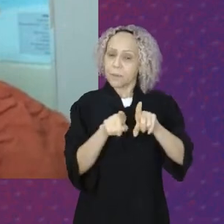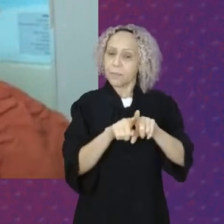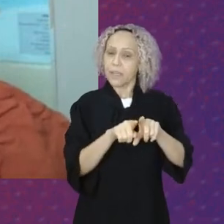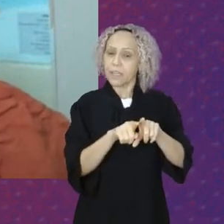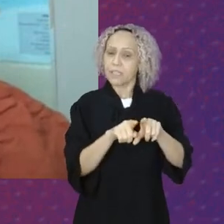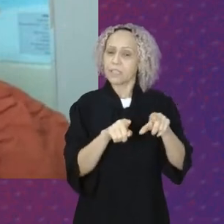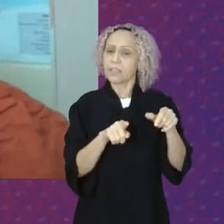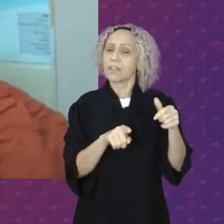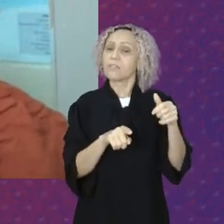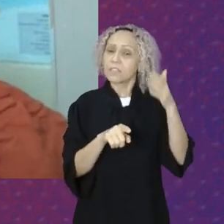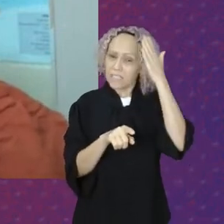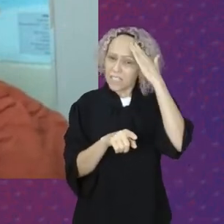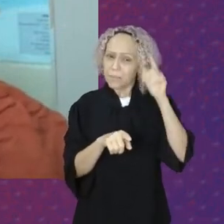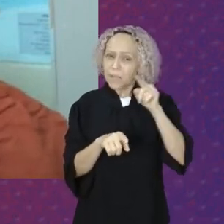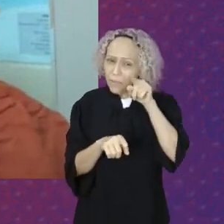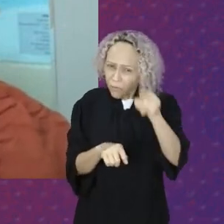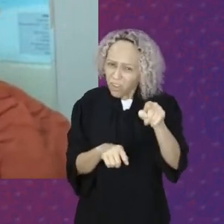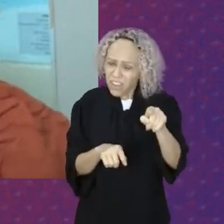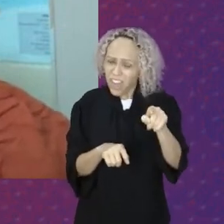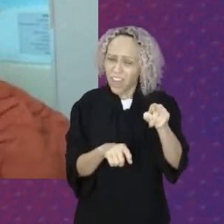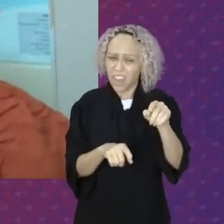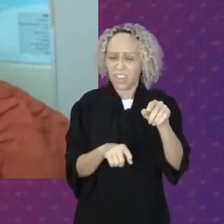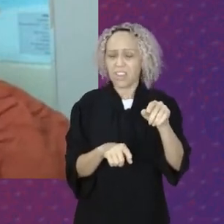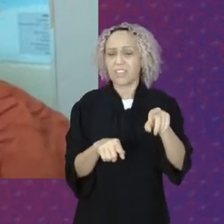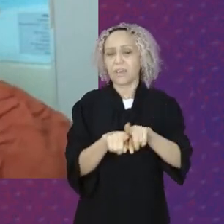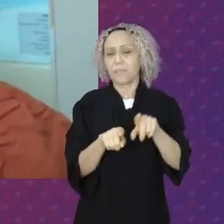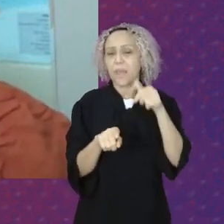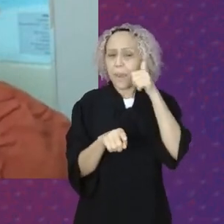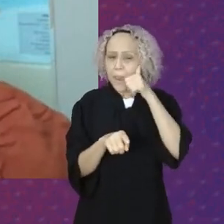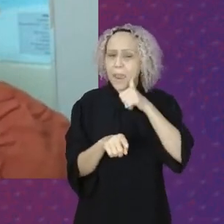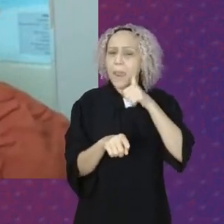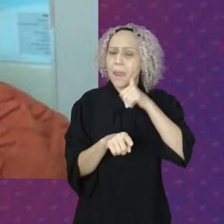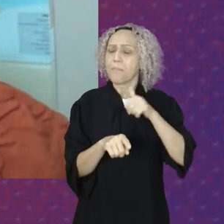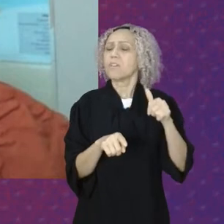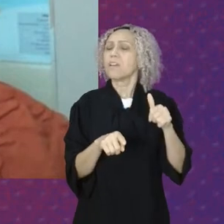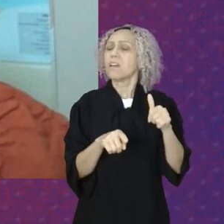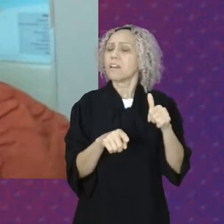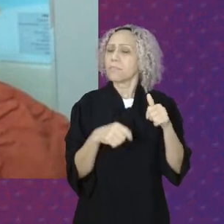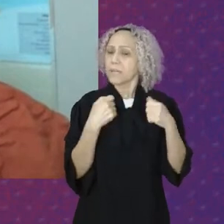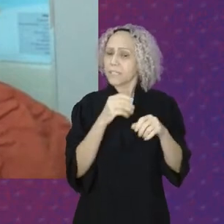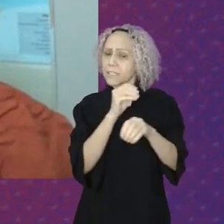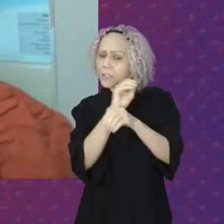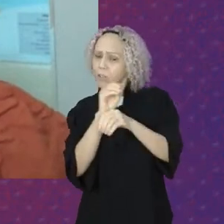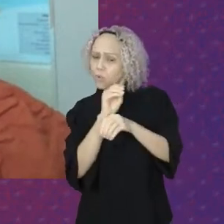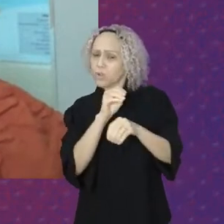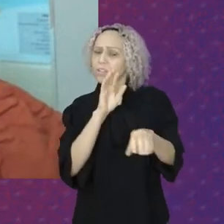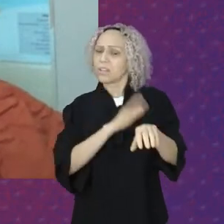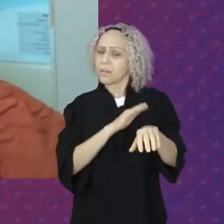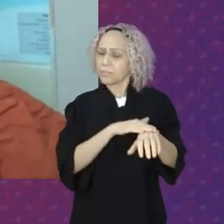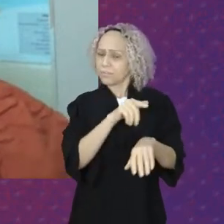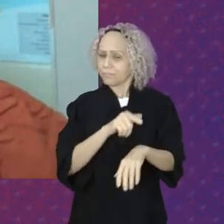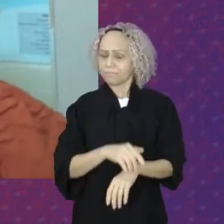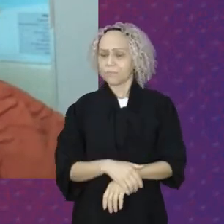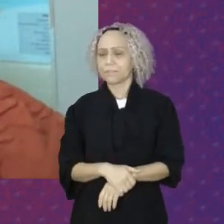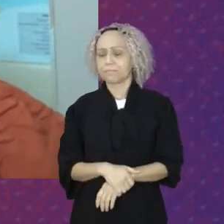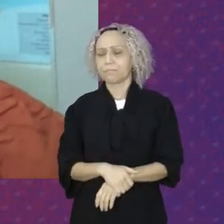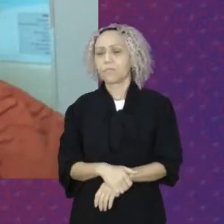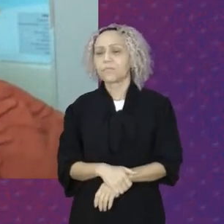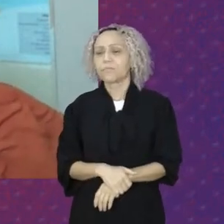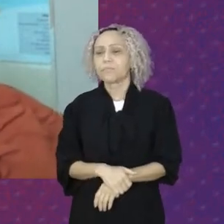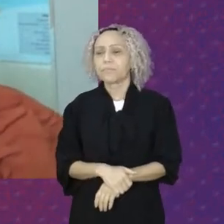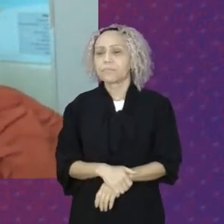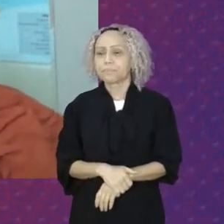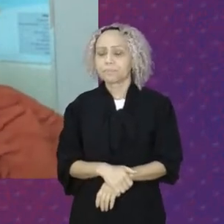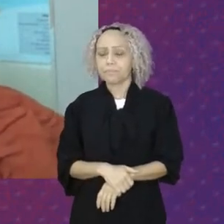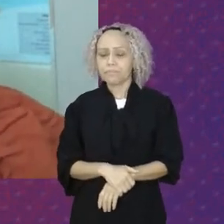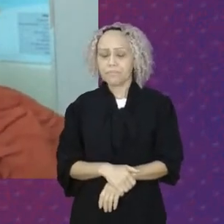eu digo para vocês. Eu até melhorei a forma de cuidar do Simon, porque